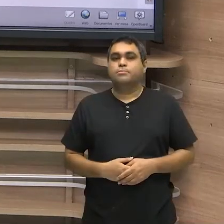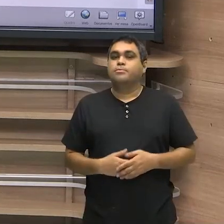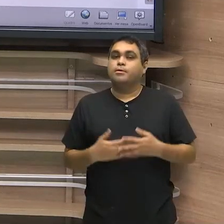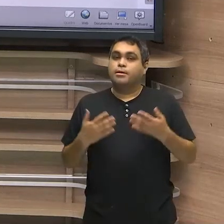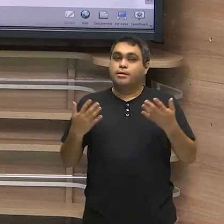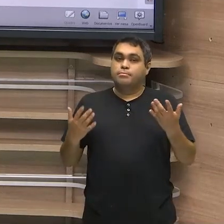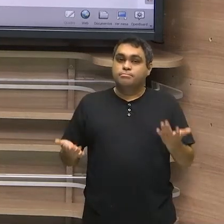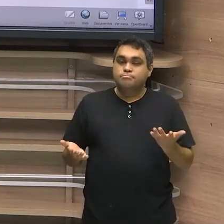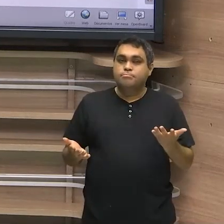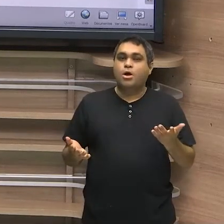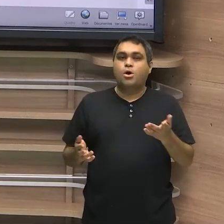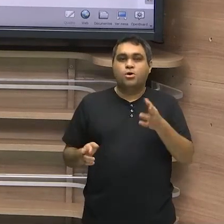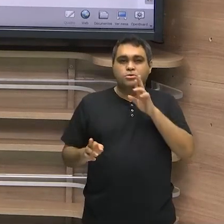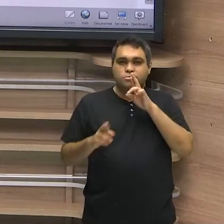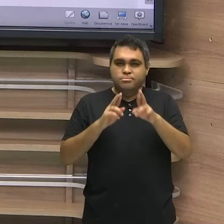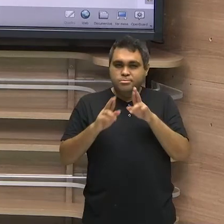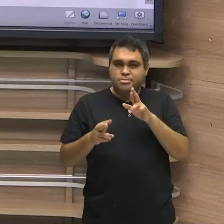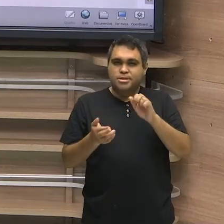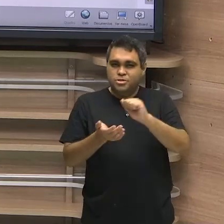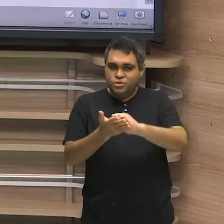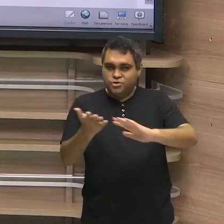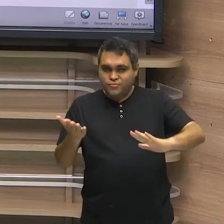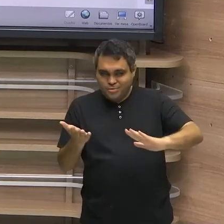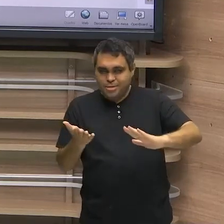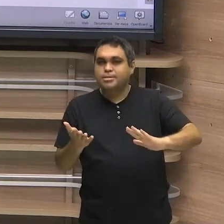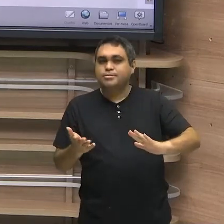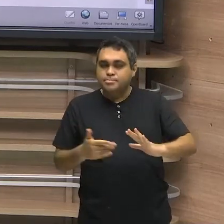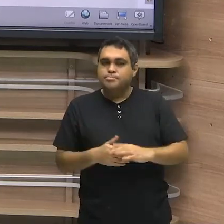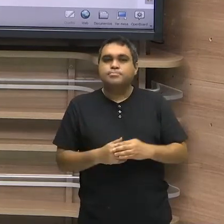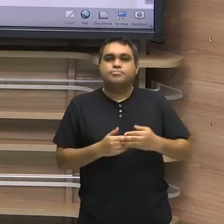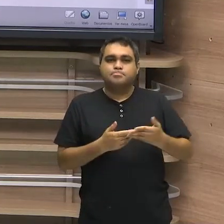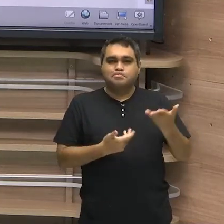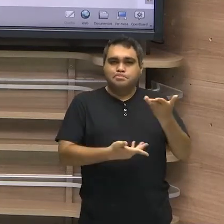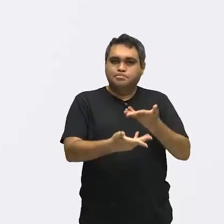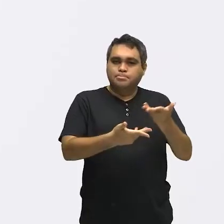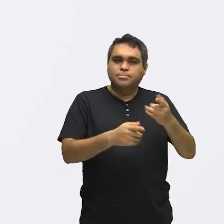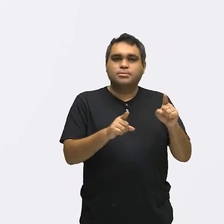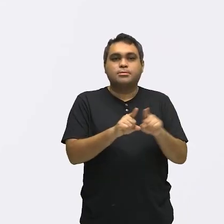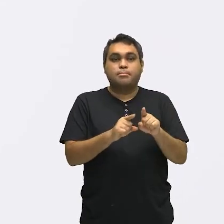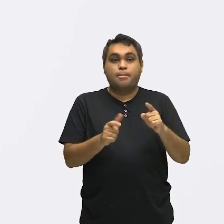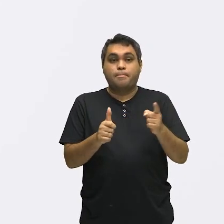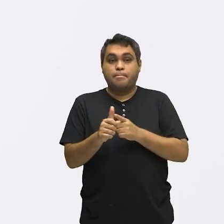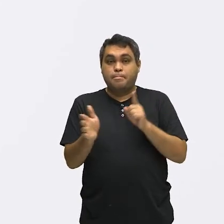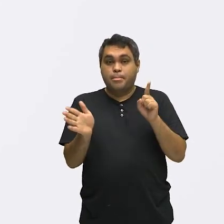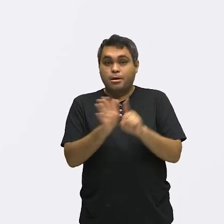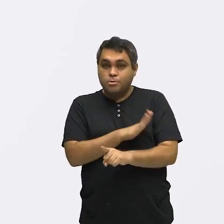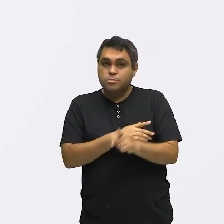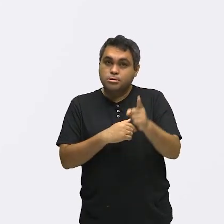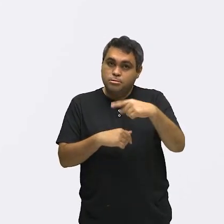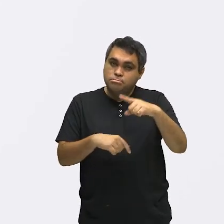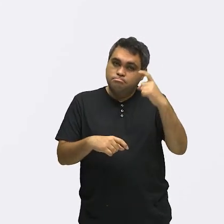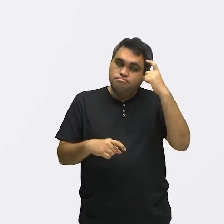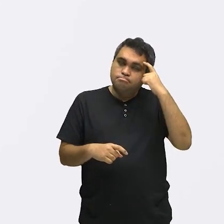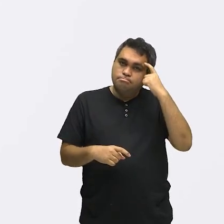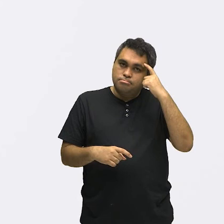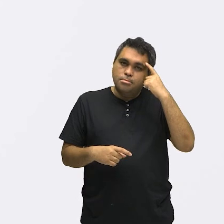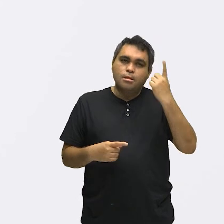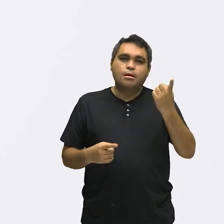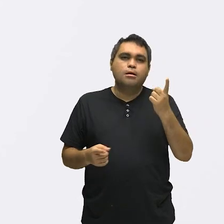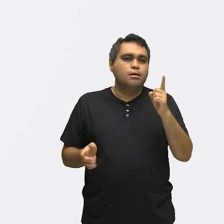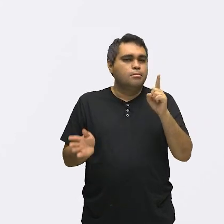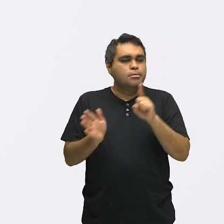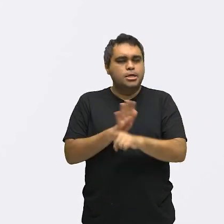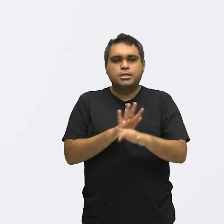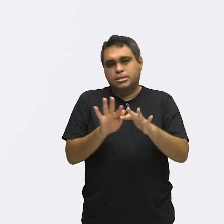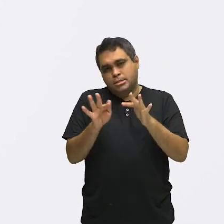Vamos agora à resposta da nossa dinâmica, retomando primeiro a questão que ficou aí para vocês. Uma questãozinha,